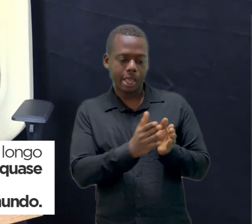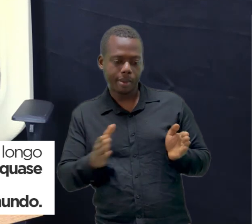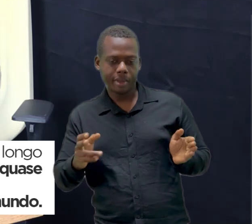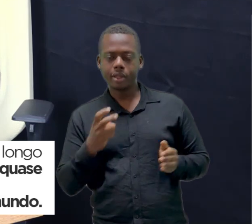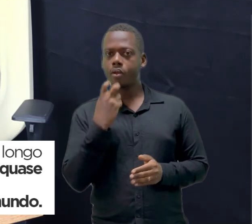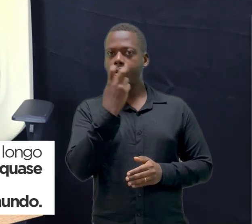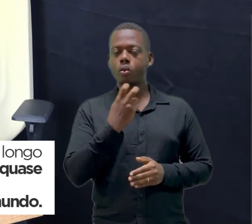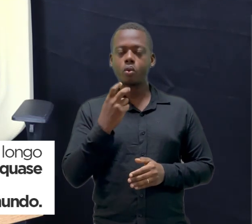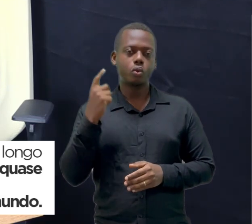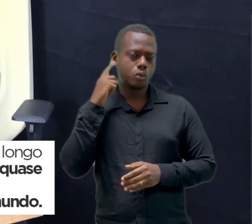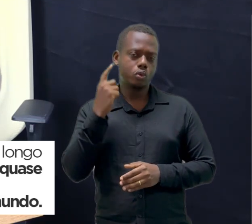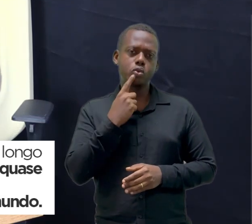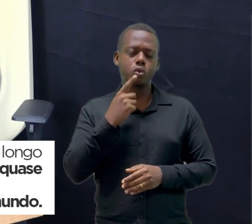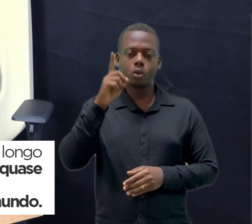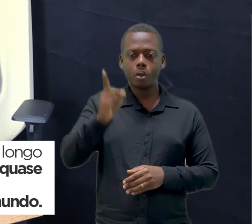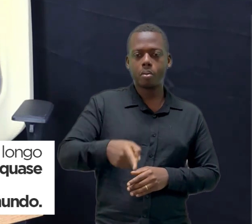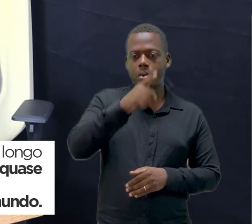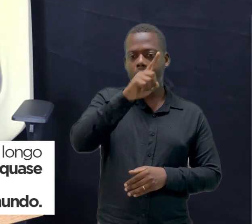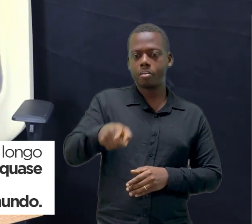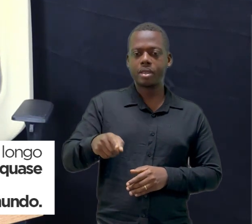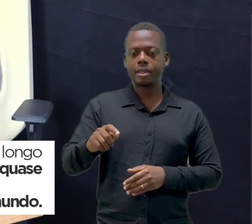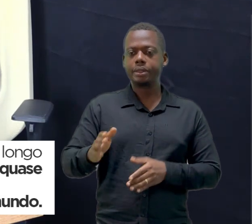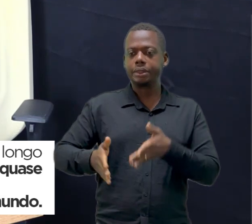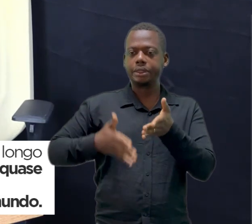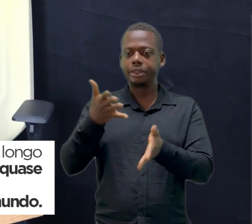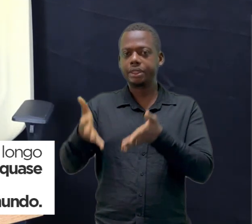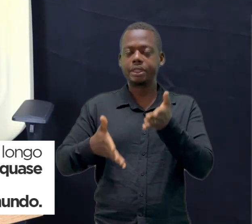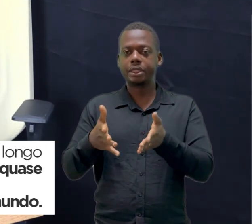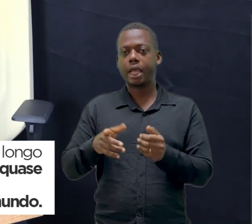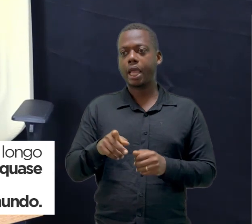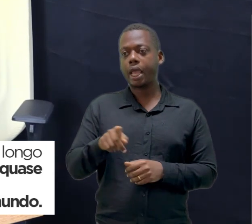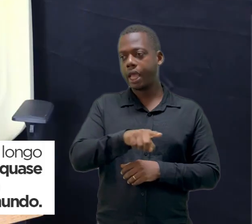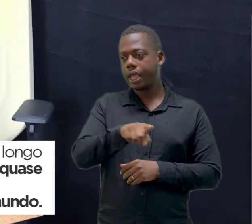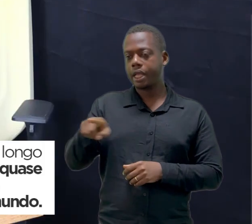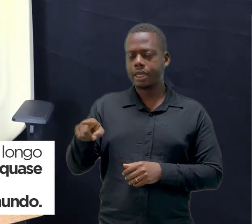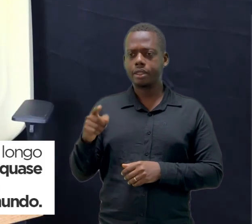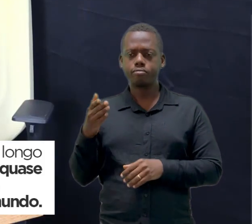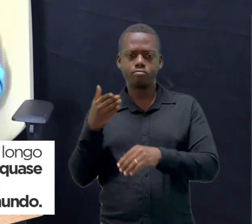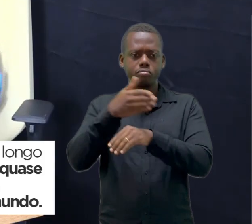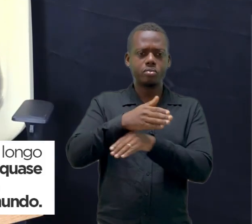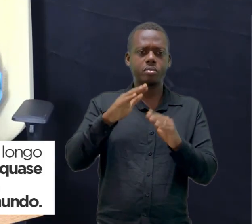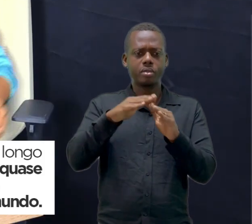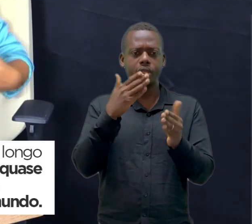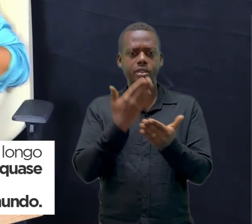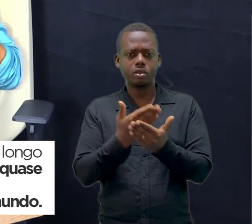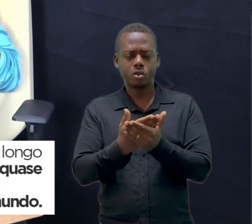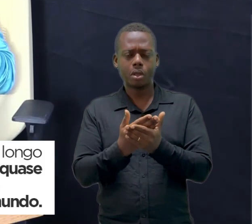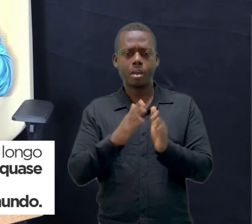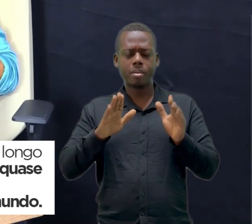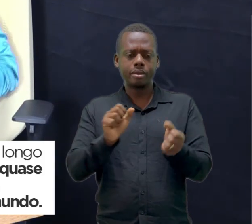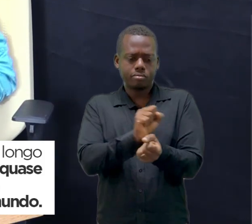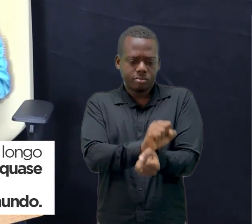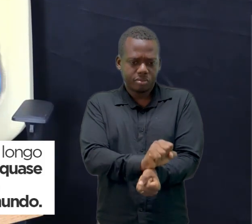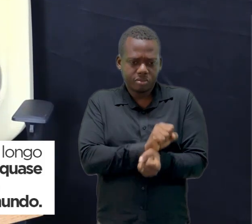Uhum. E que os surdos foram proibidos de sinalizar, e aí eles iam para escolas, mas eles tinham as mãos amarradas, que era para poder